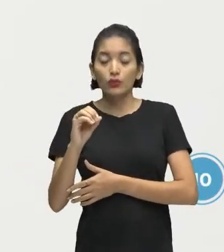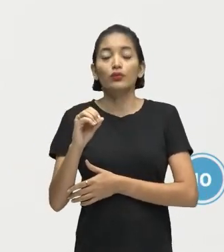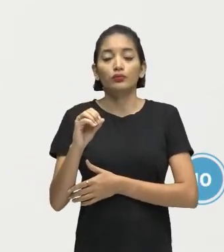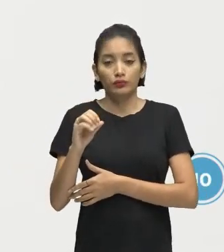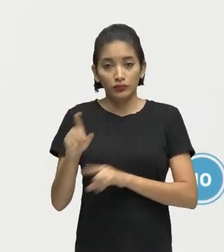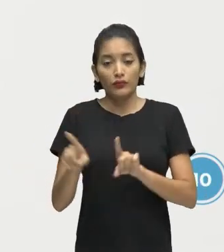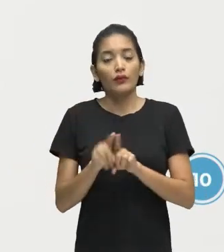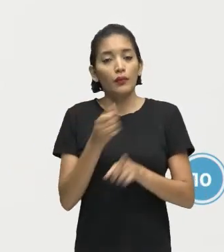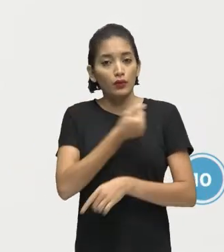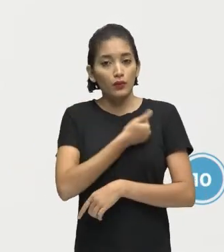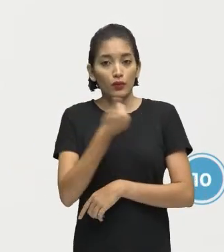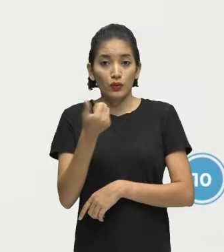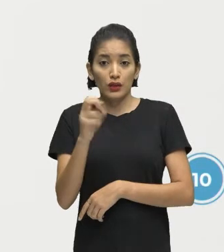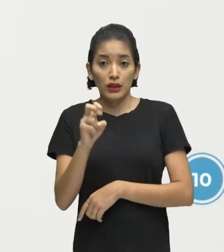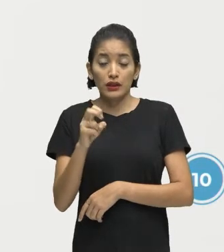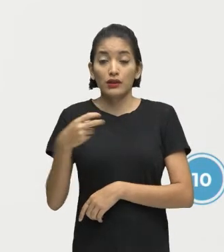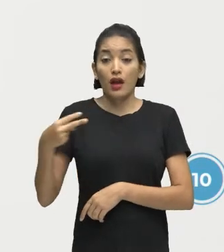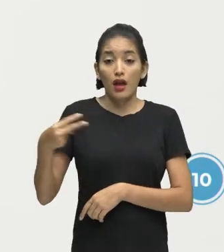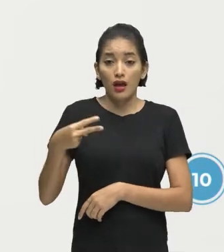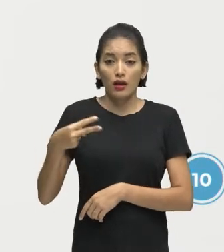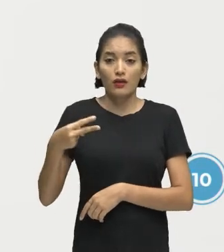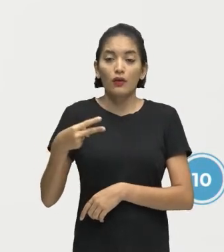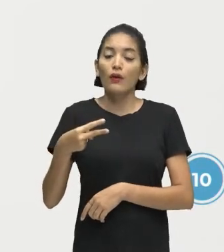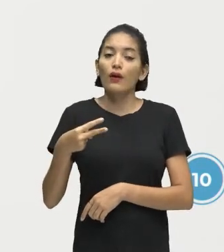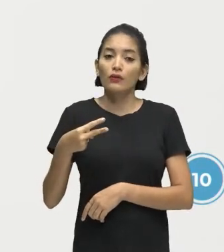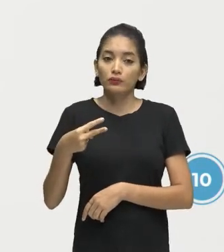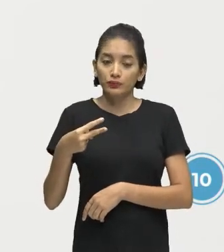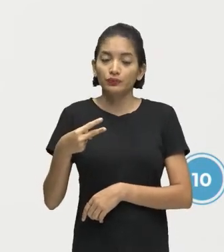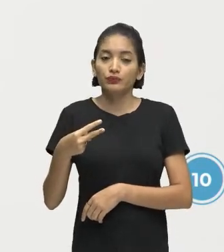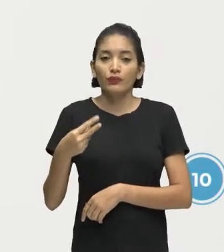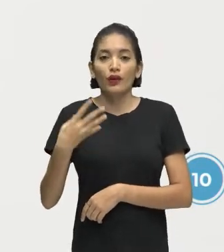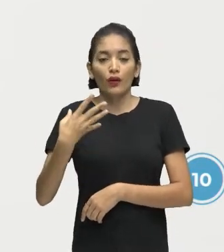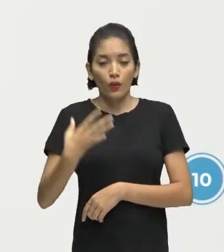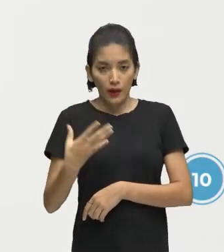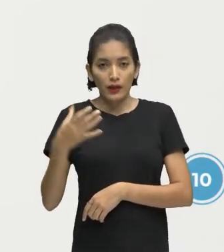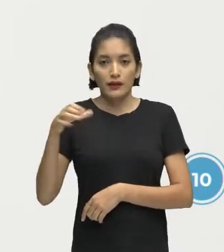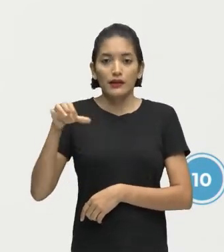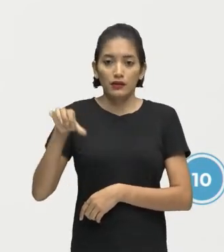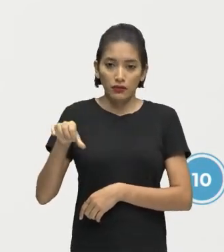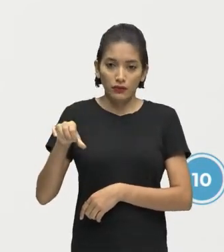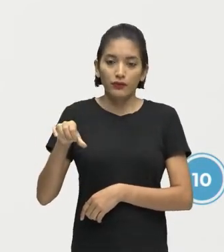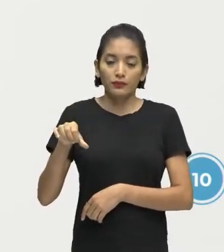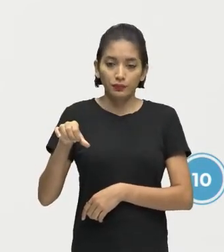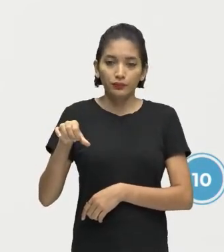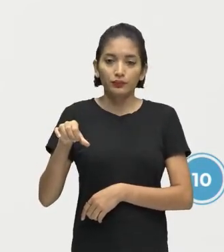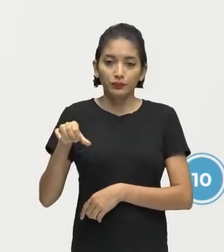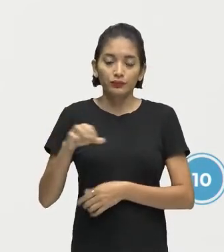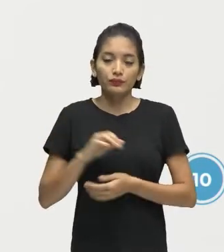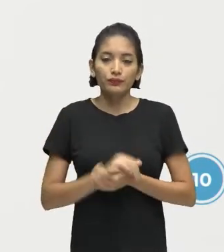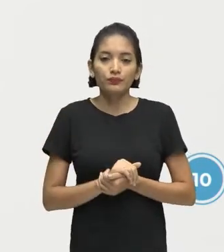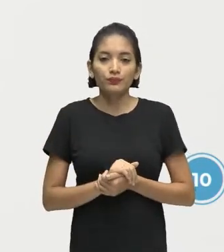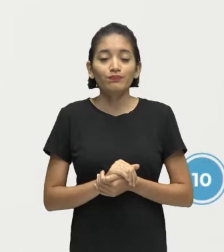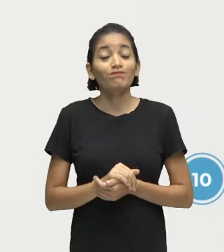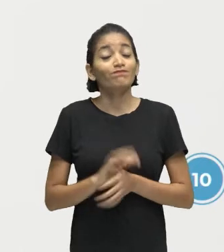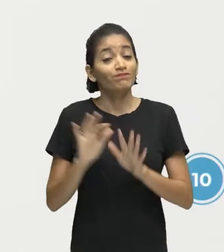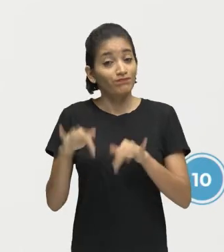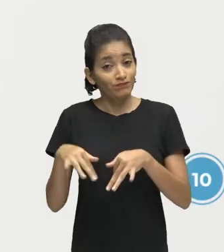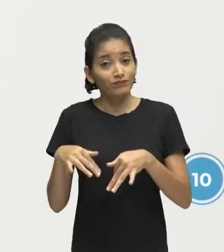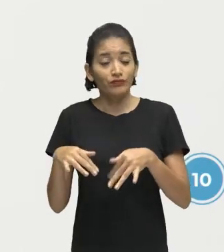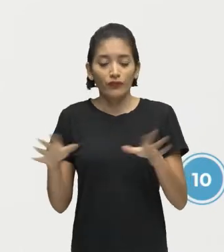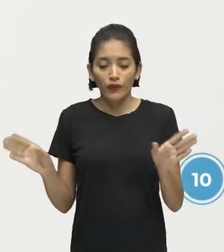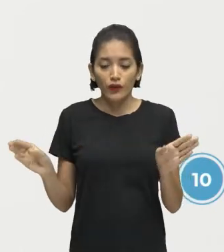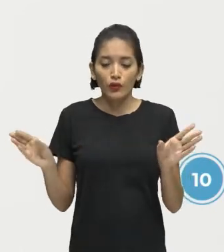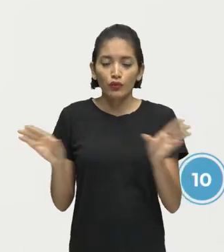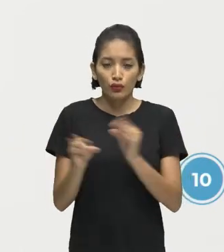15. É igual a 49. Pronto, resumimos a